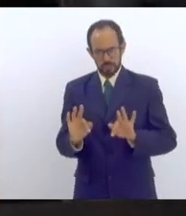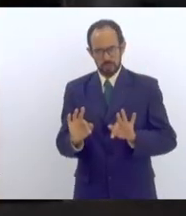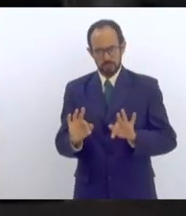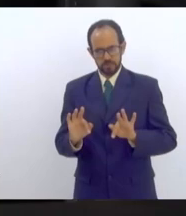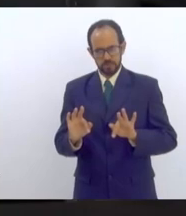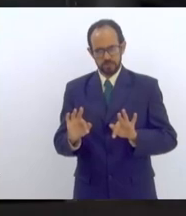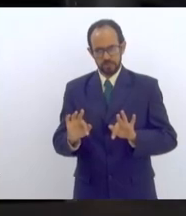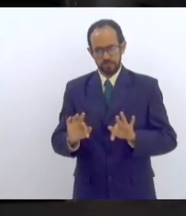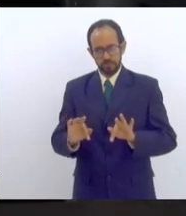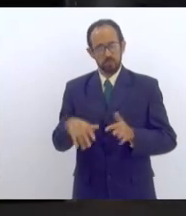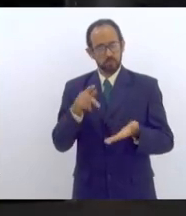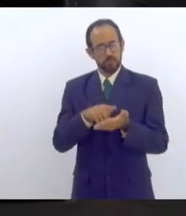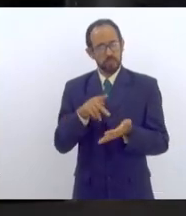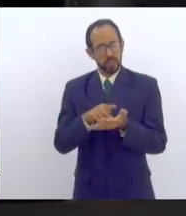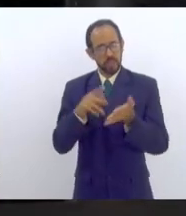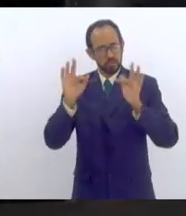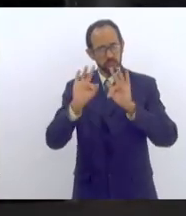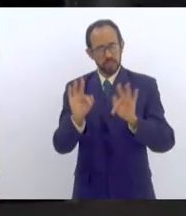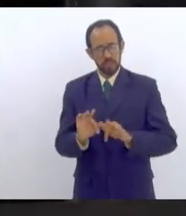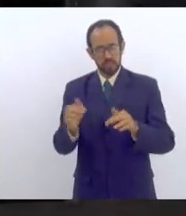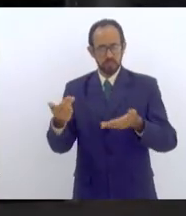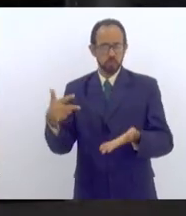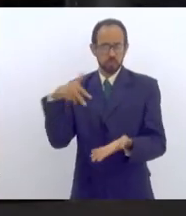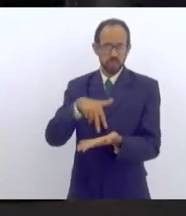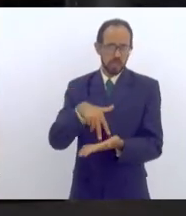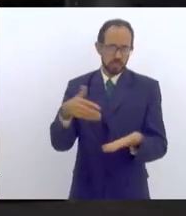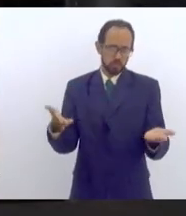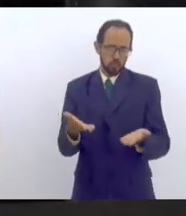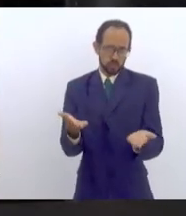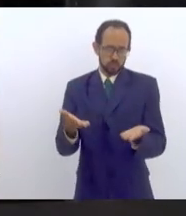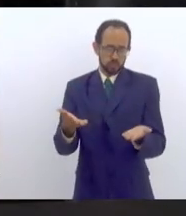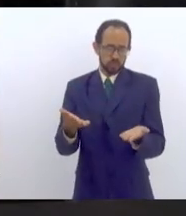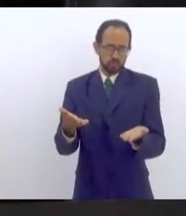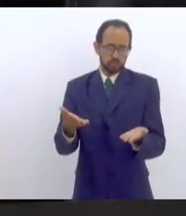muito feliz mesmo por estar aqui hoje. Os senhores